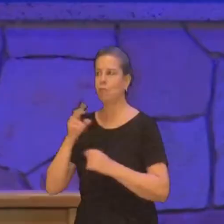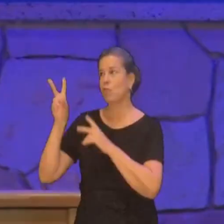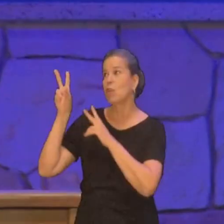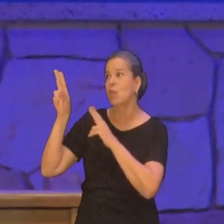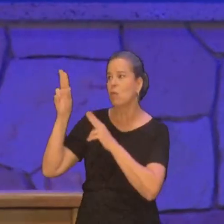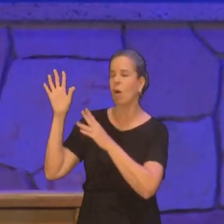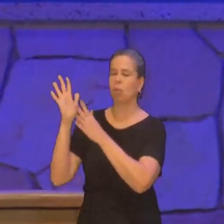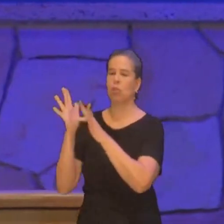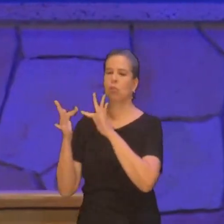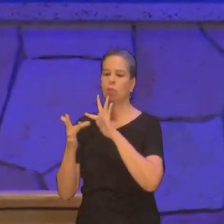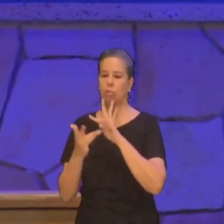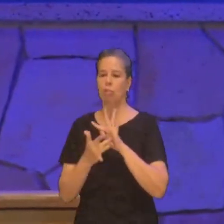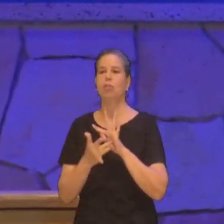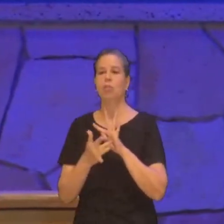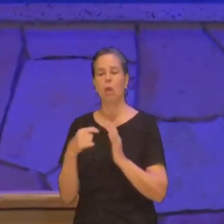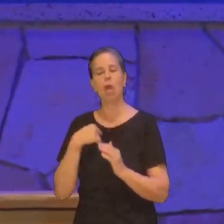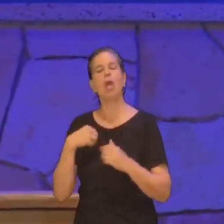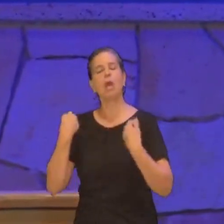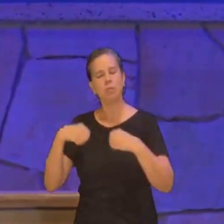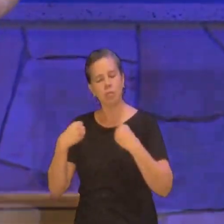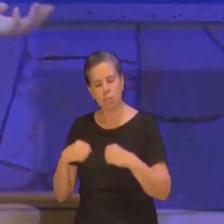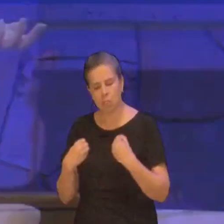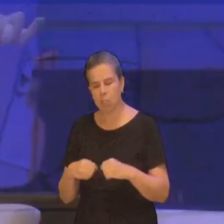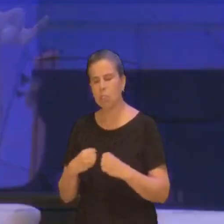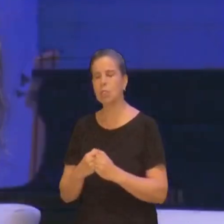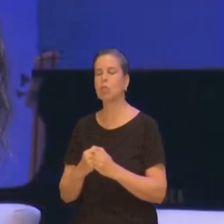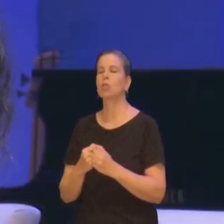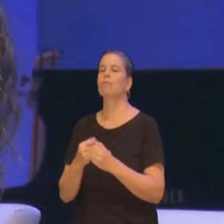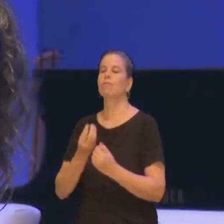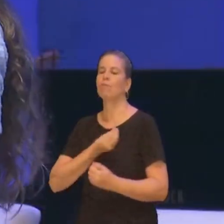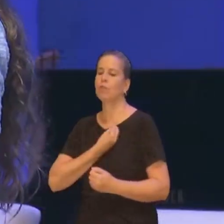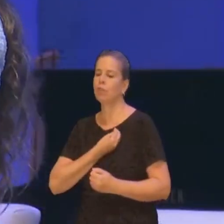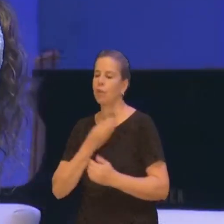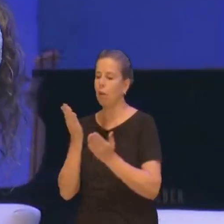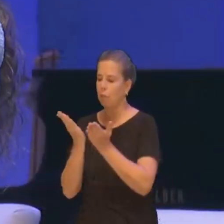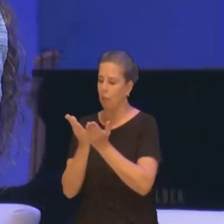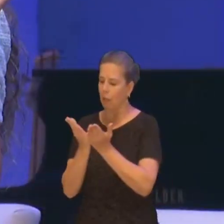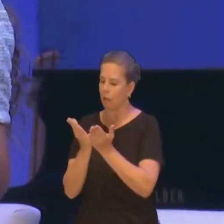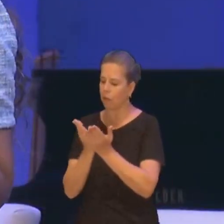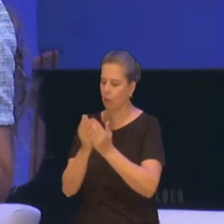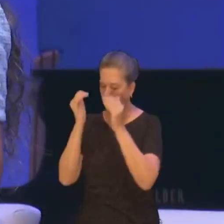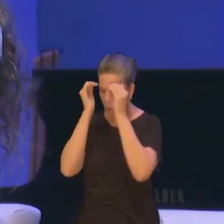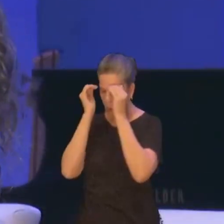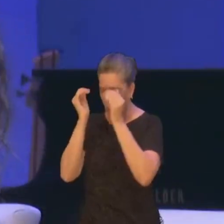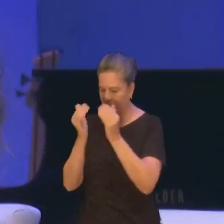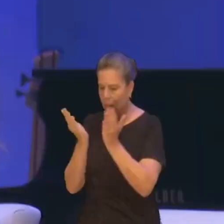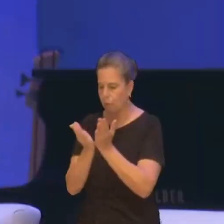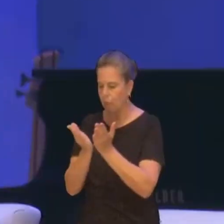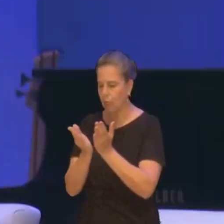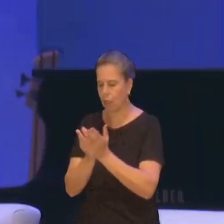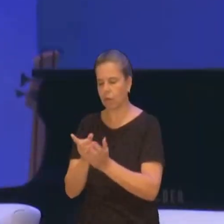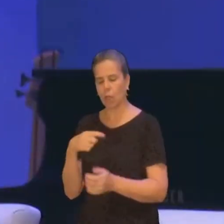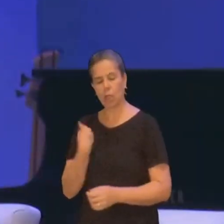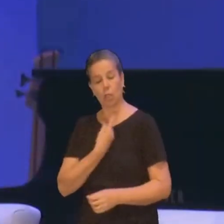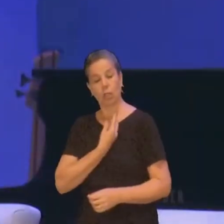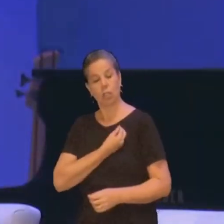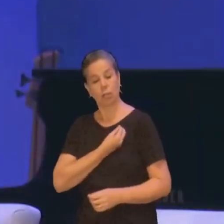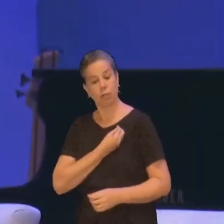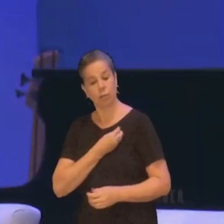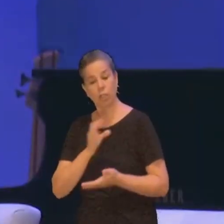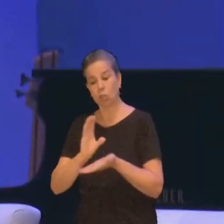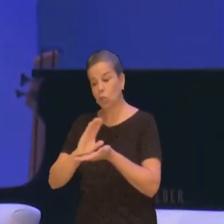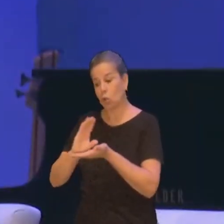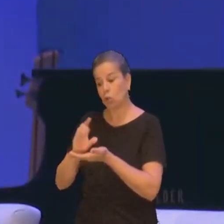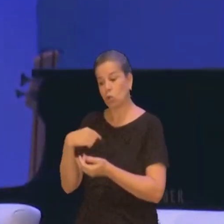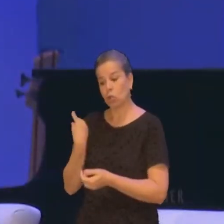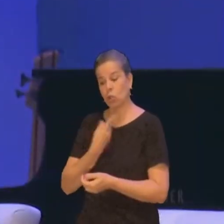é viver o Evangelho? E quantas vezes eu aqui falei a minha rotina, as nossas rotinas, os nossos recursos, e o Evangelho